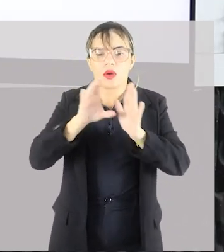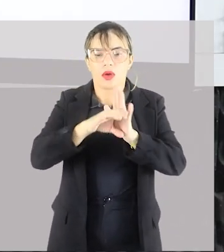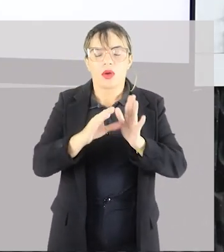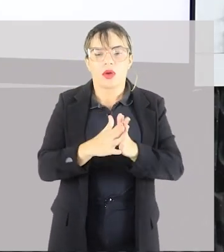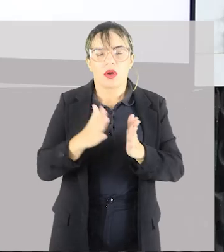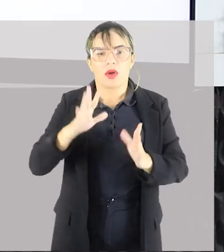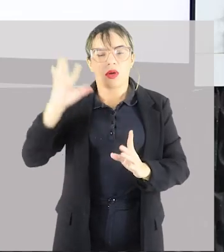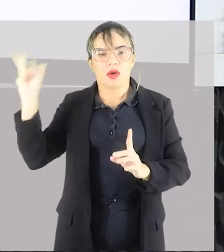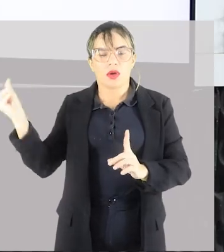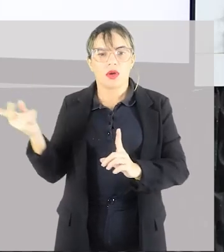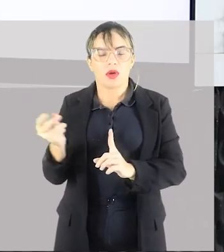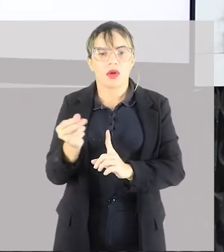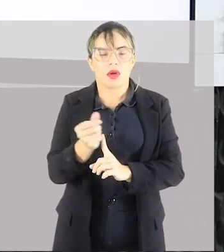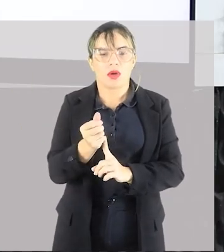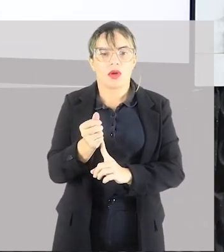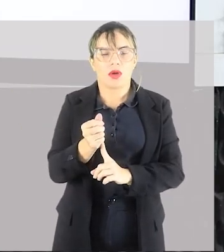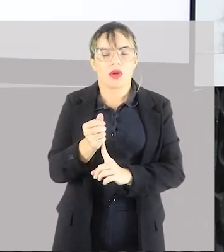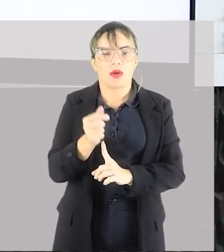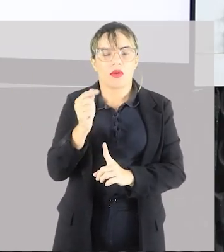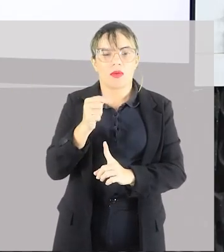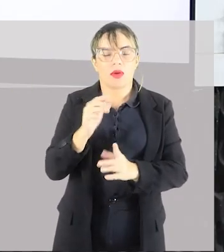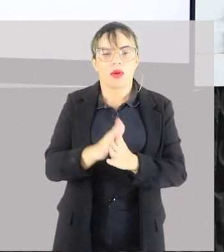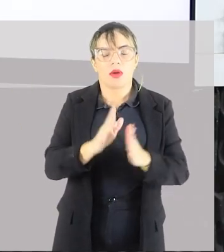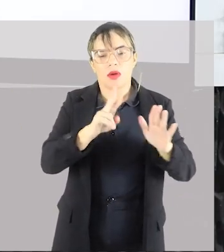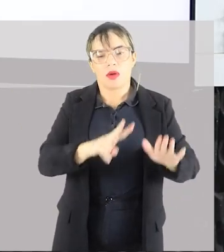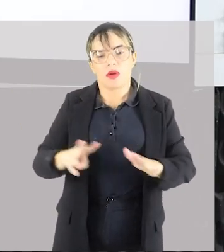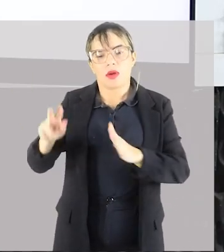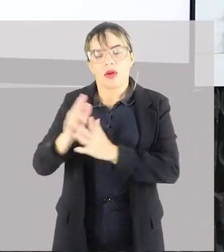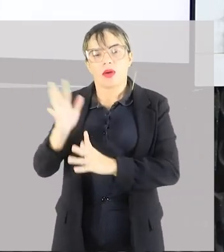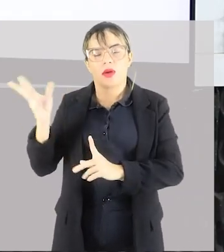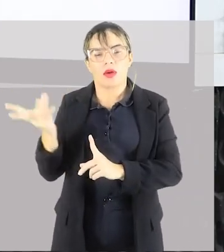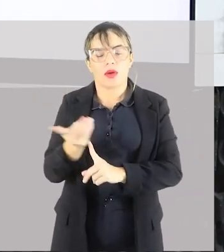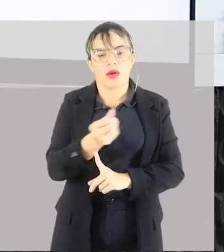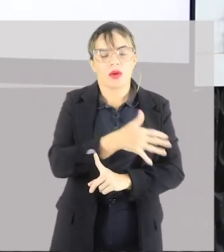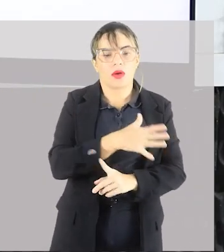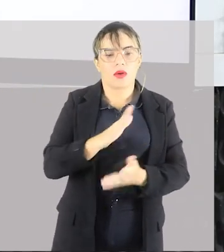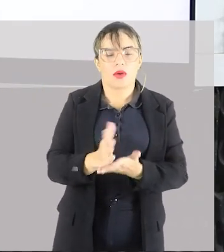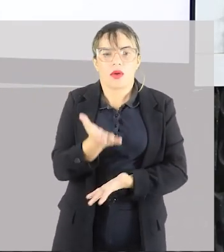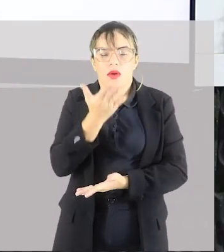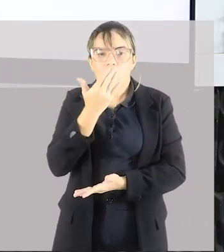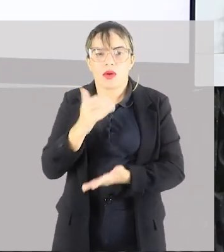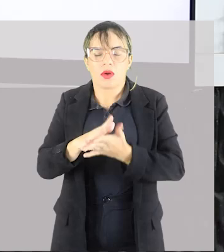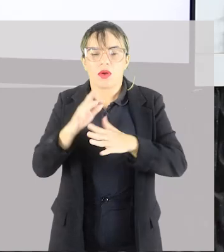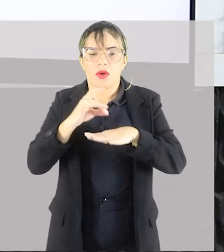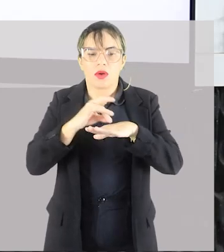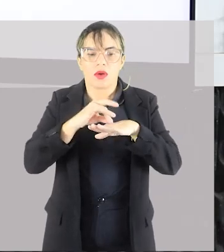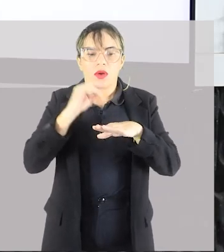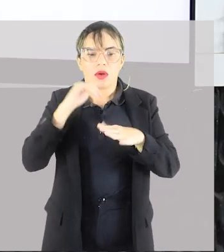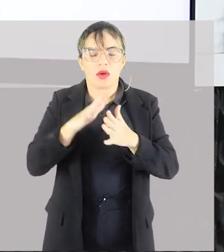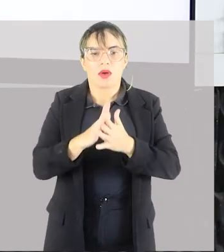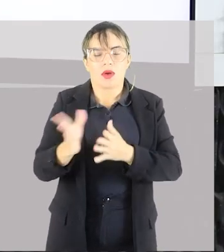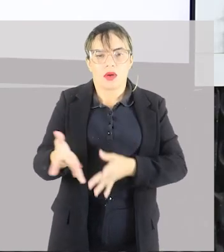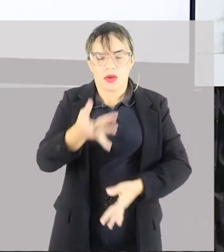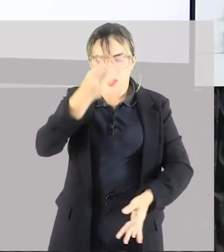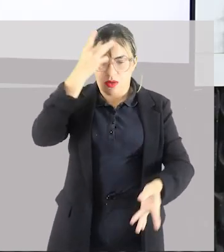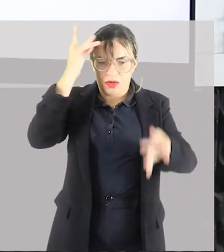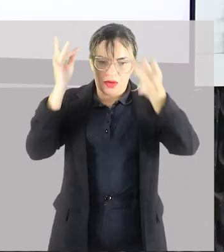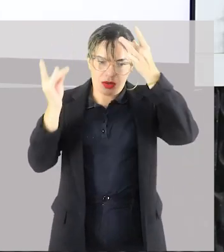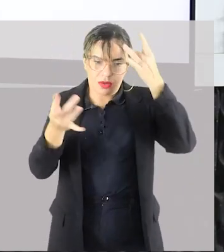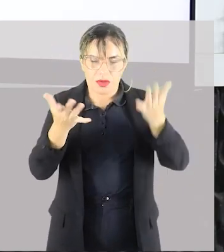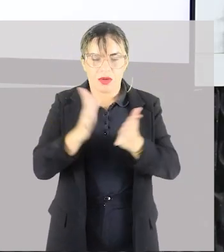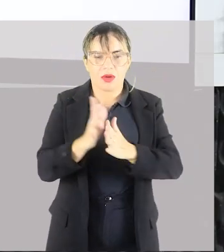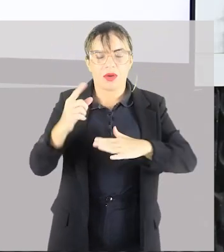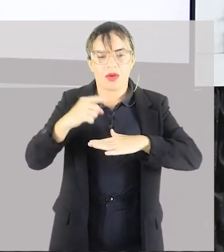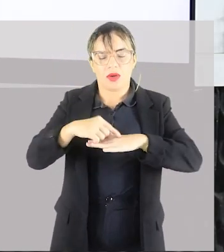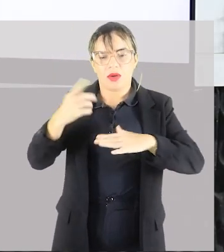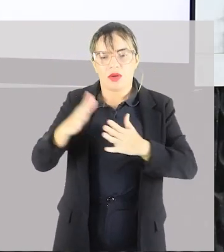Semana de Arte Moderna. Eu vou comer a carne para absorver as capacidades do outro, Aí eu vou jogar. Esse